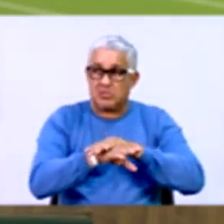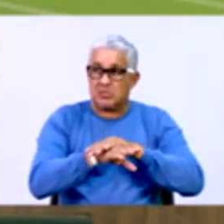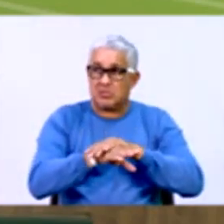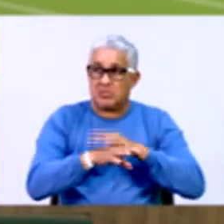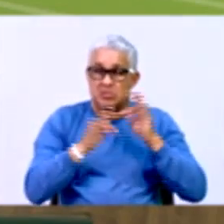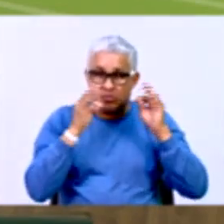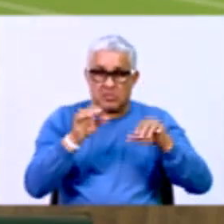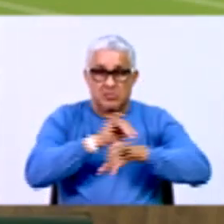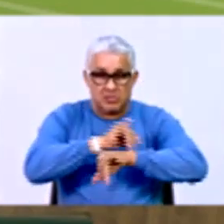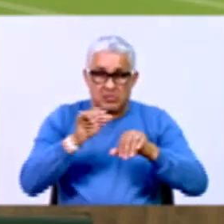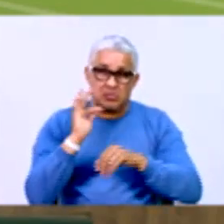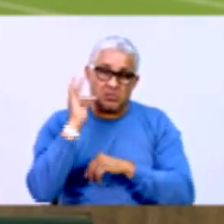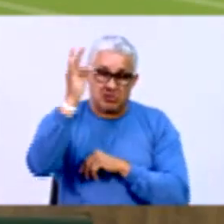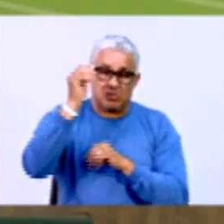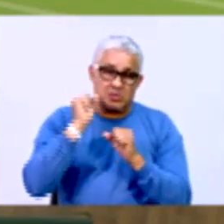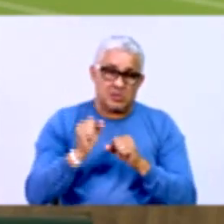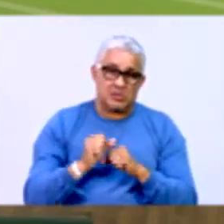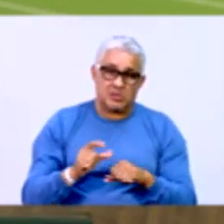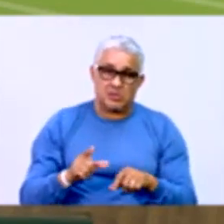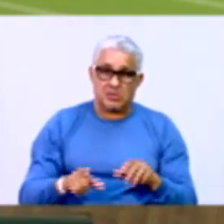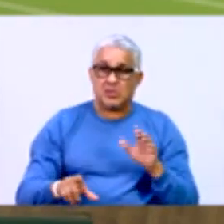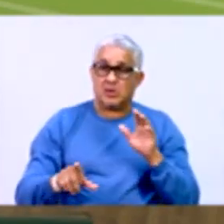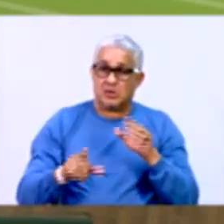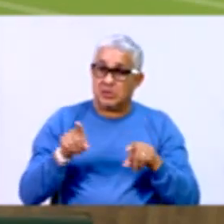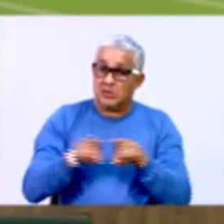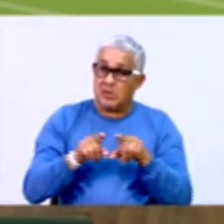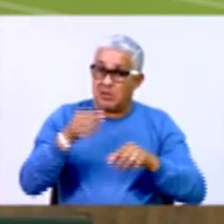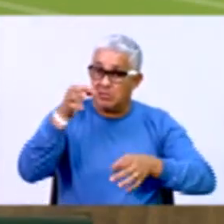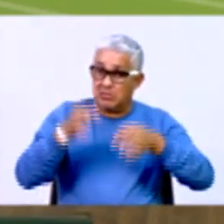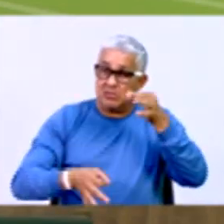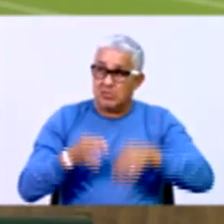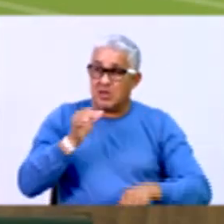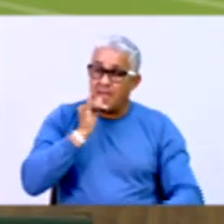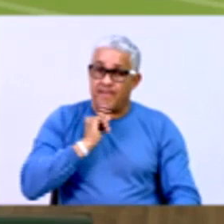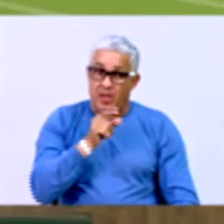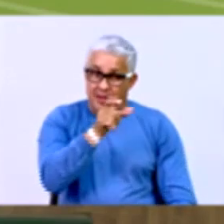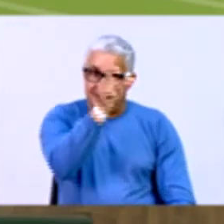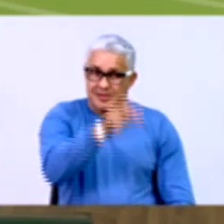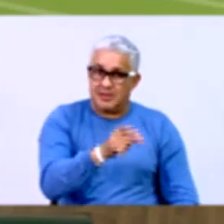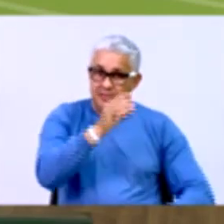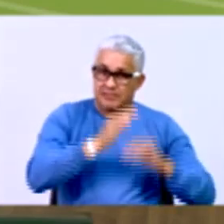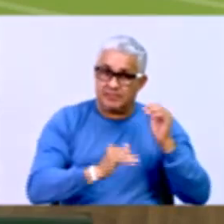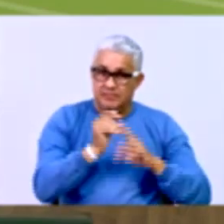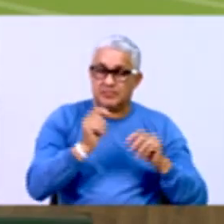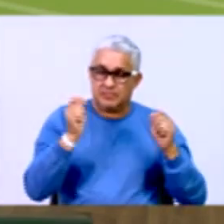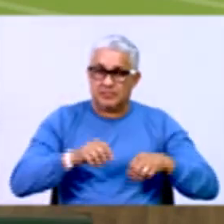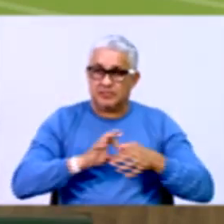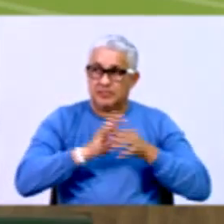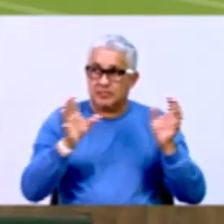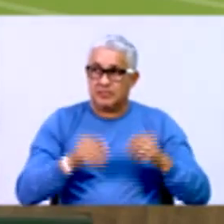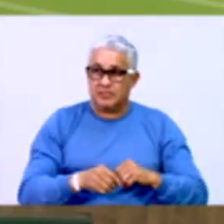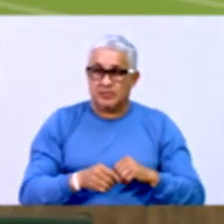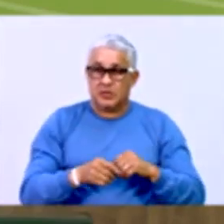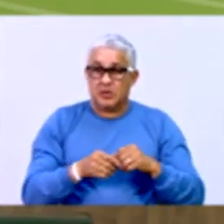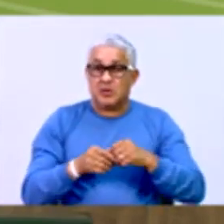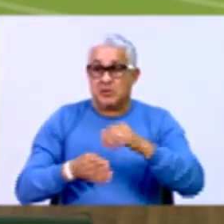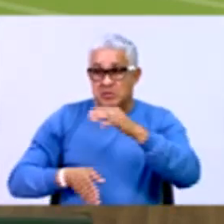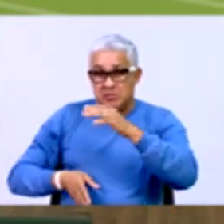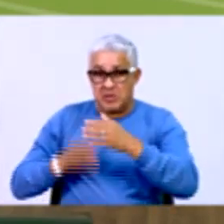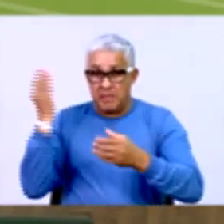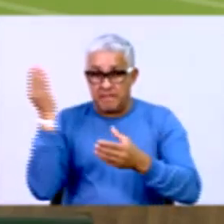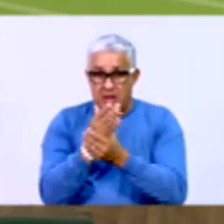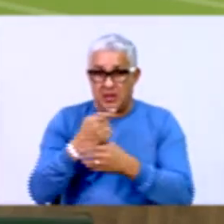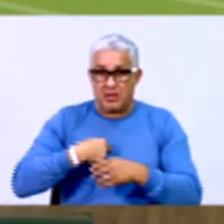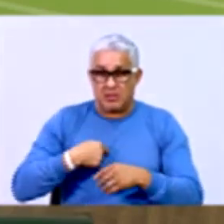se futuramente aí tem a parte de justiça, vamos dizer que aquele profissional fosse demitido, e ele entrar na justiça e ir lá com o DVD, olha